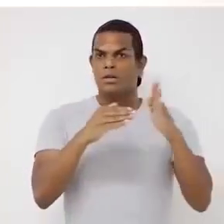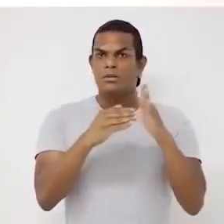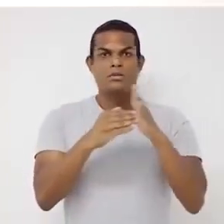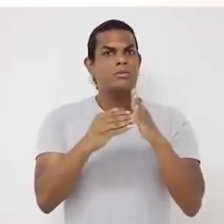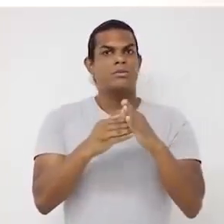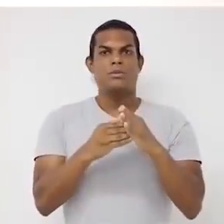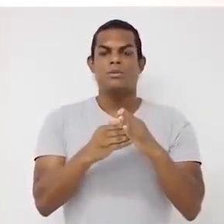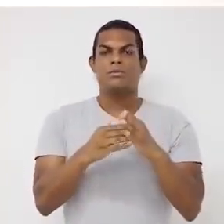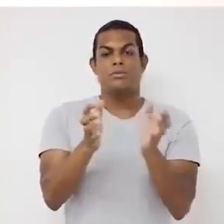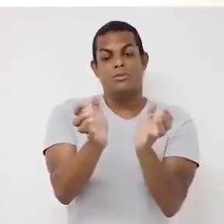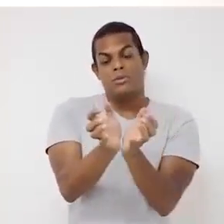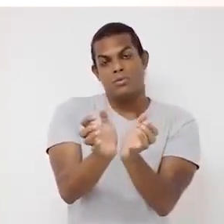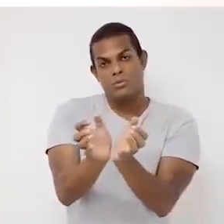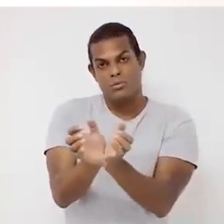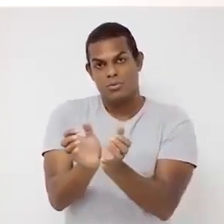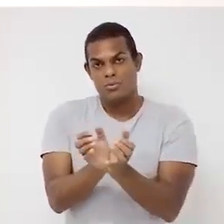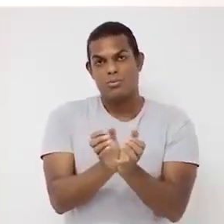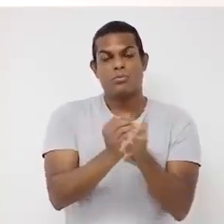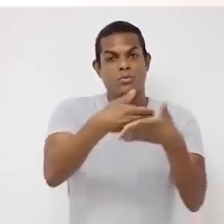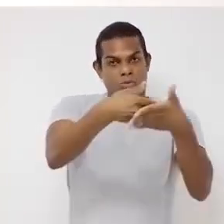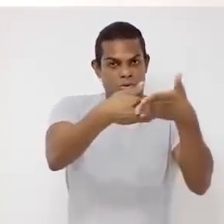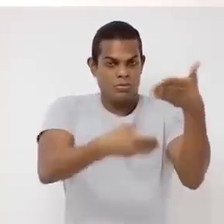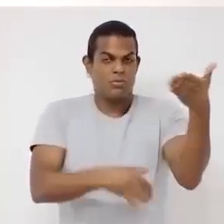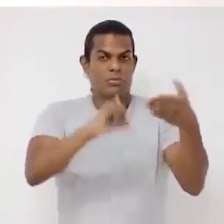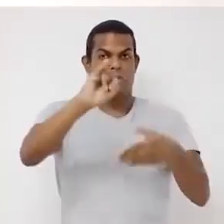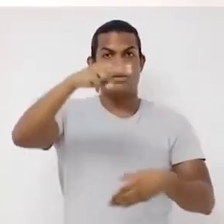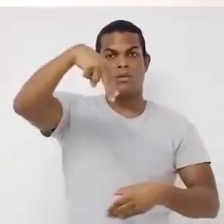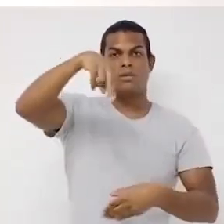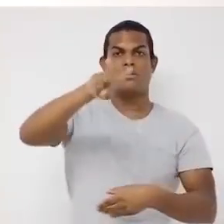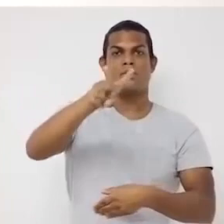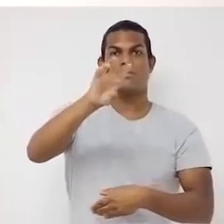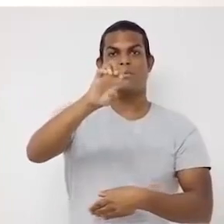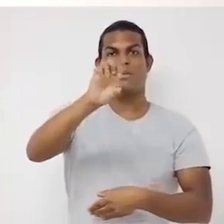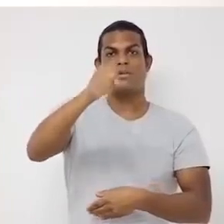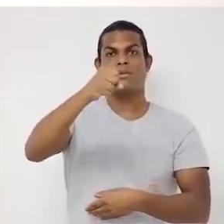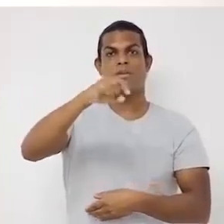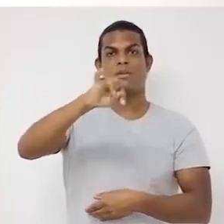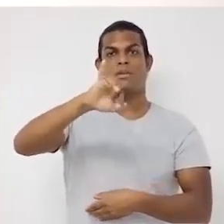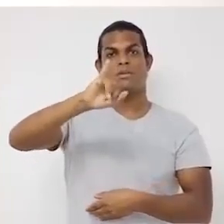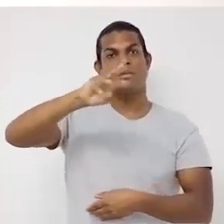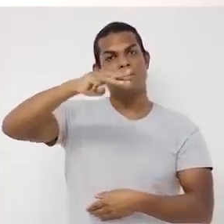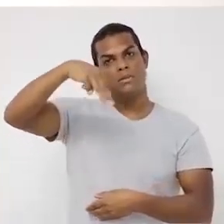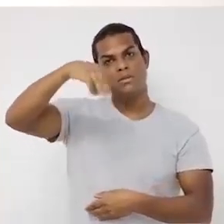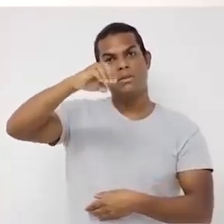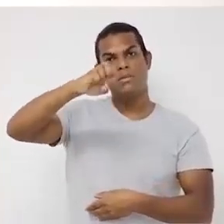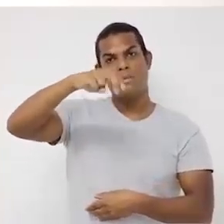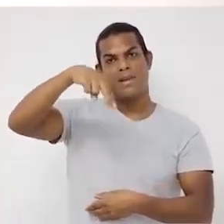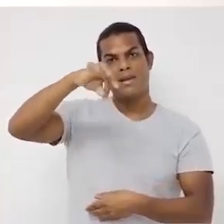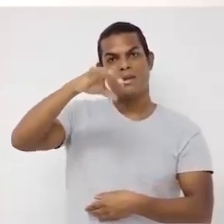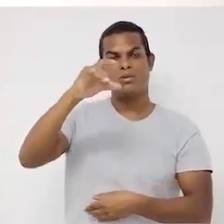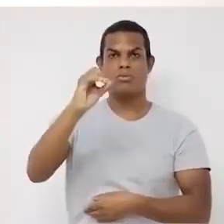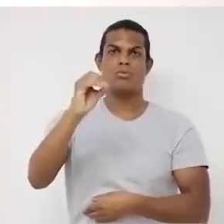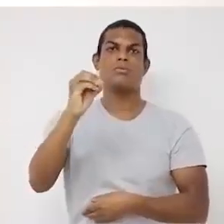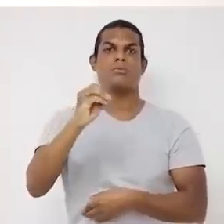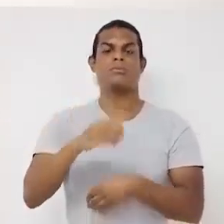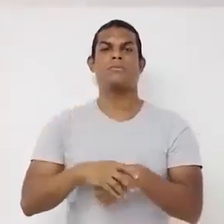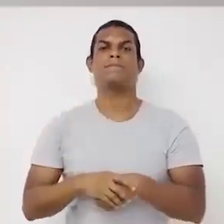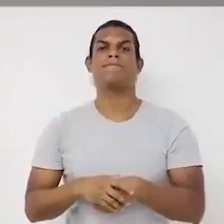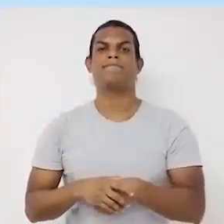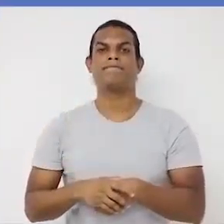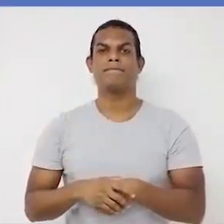faz parte do grupo de contas investimento do ativo não circulante. No